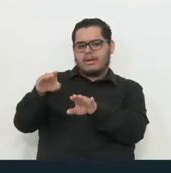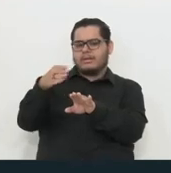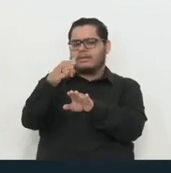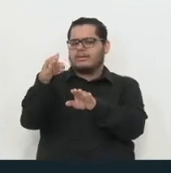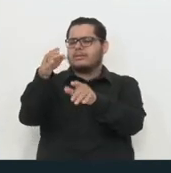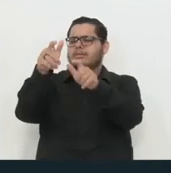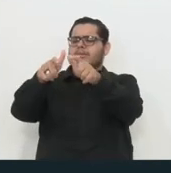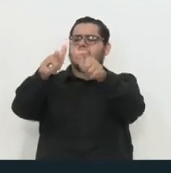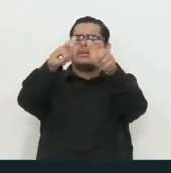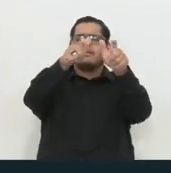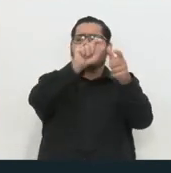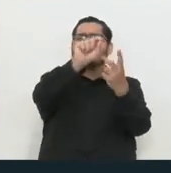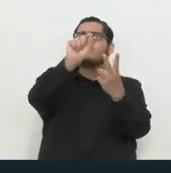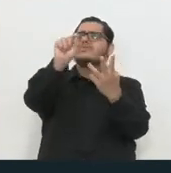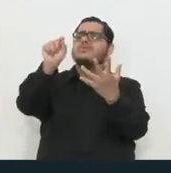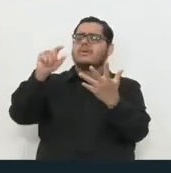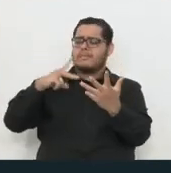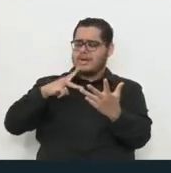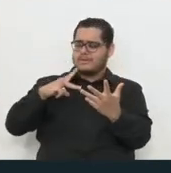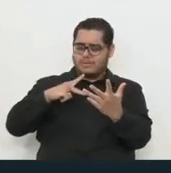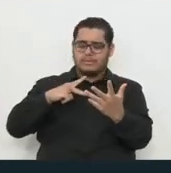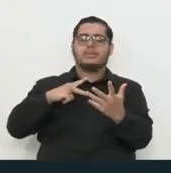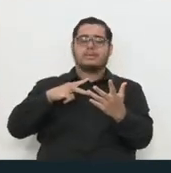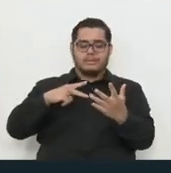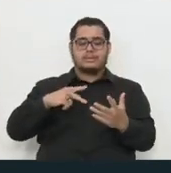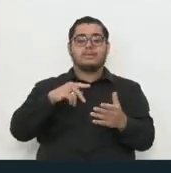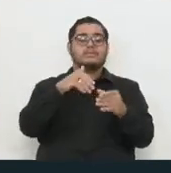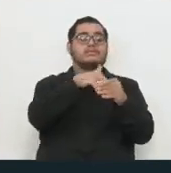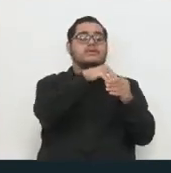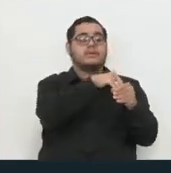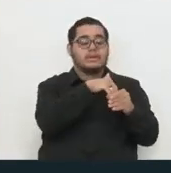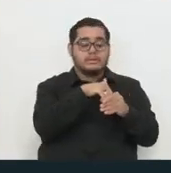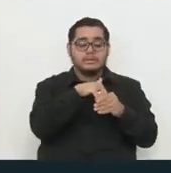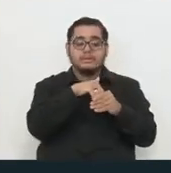em discussão encerrada a discussão em votação